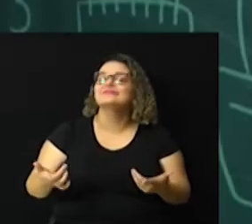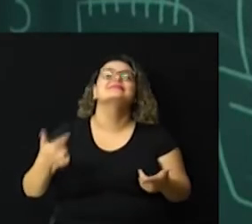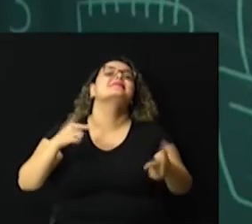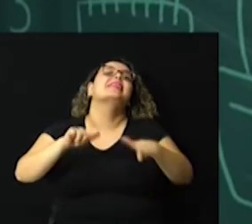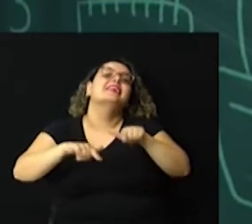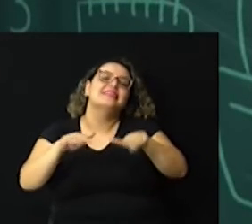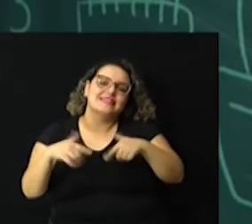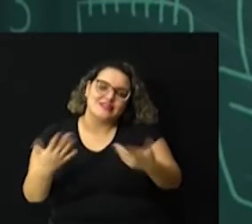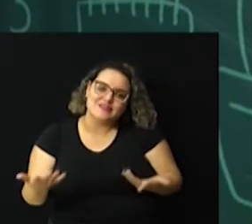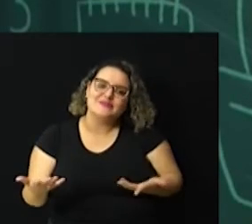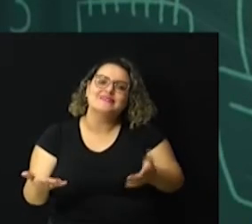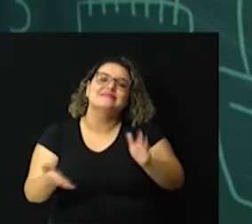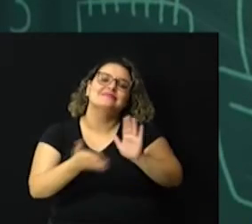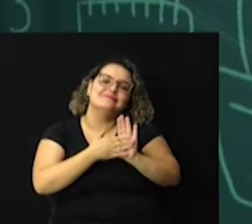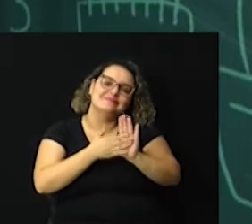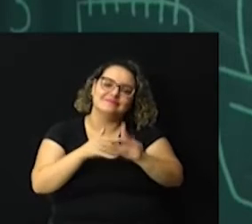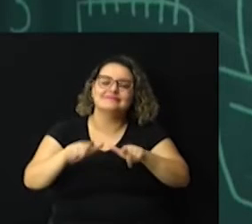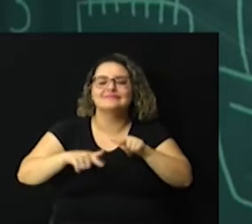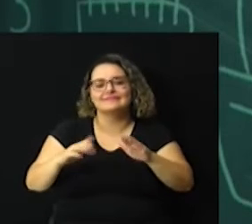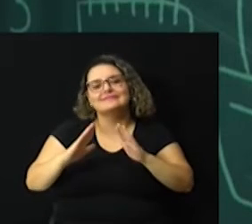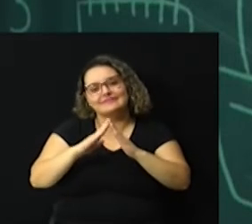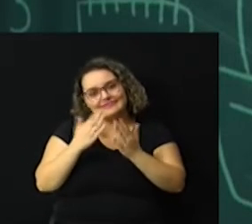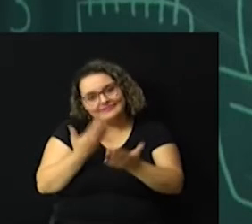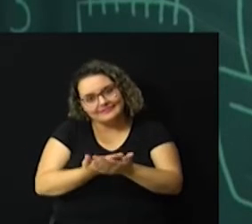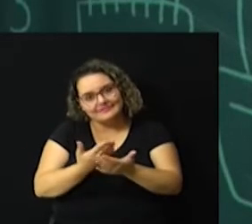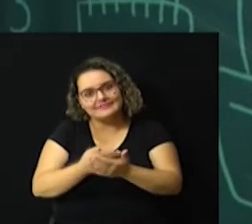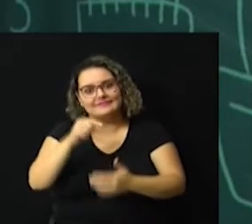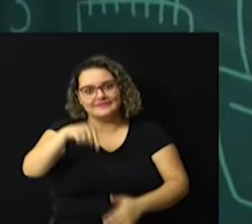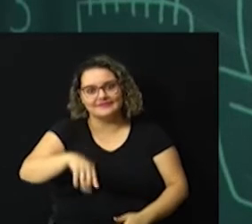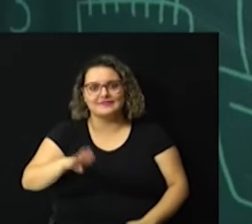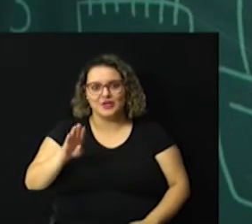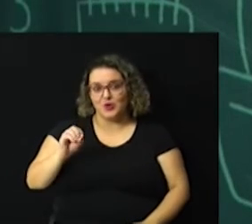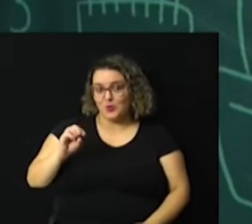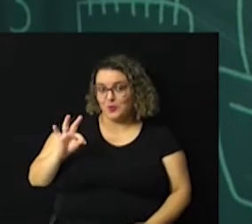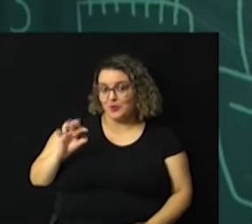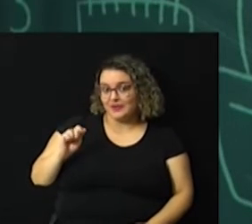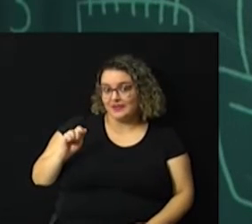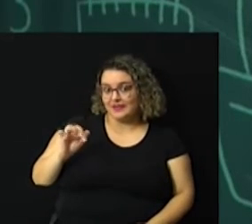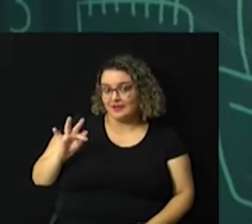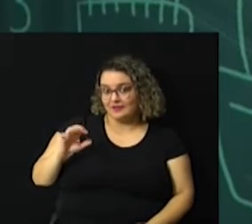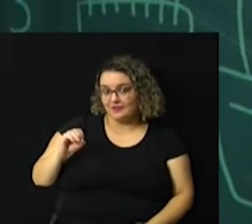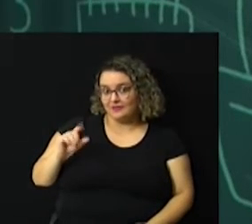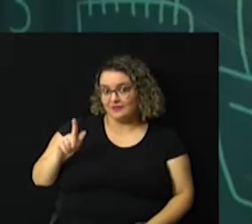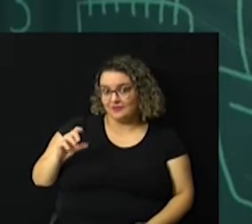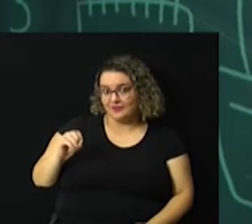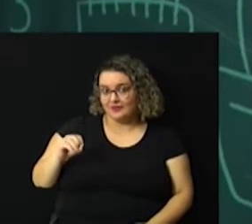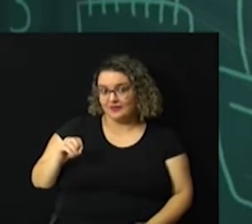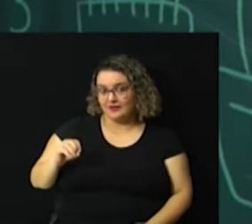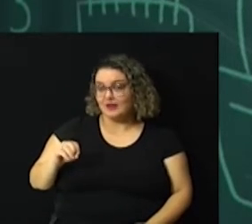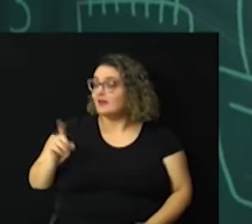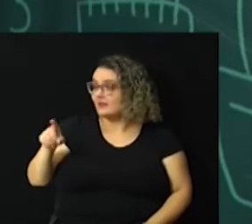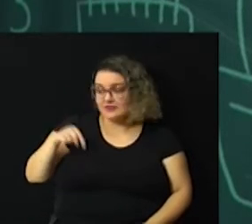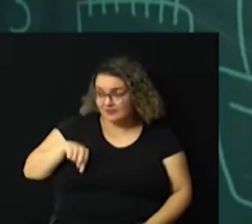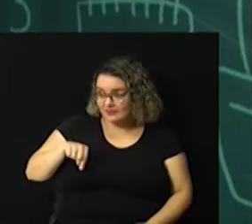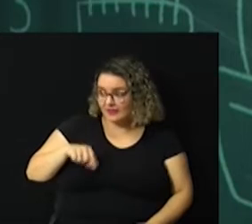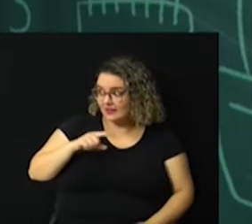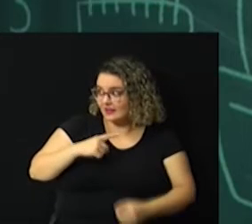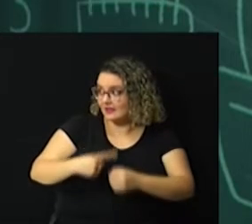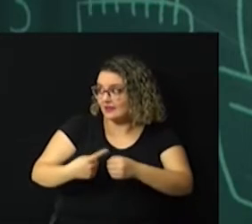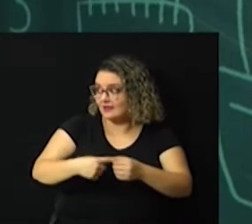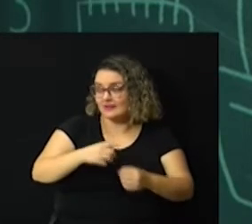A trabalho. Eu recebi uma proposta para trabalhar numa escola aqui em Botafogo. Tô aqui, então você já se mudou, não tá mais aqui na